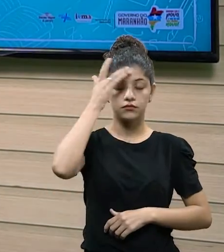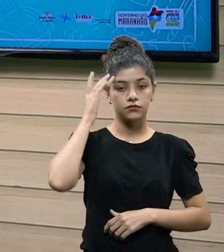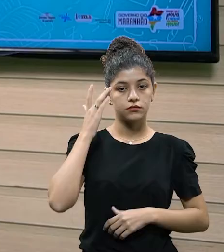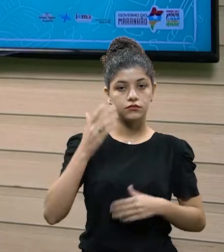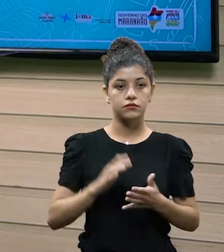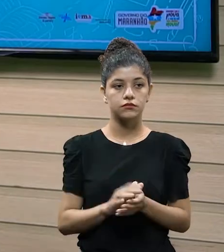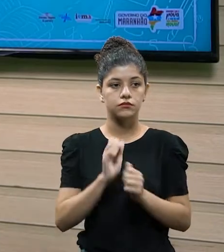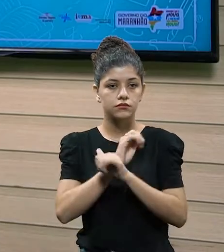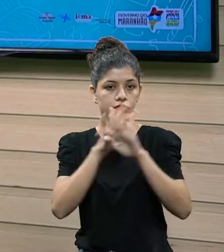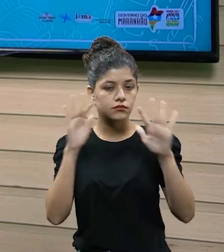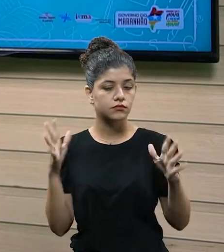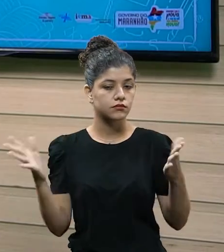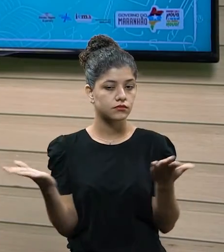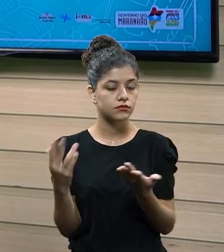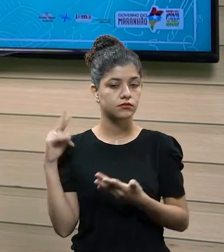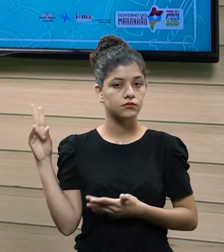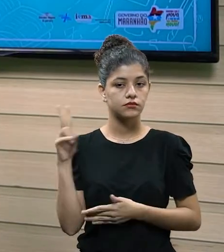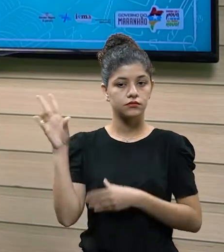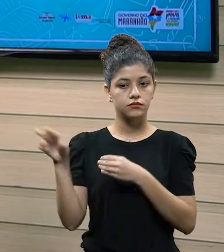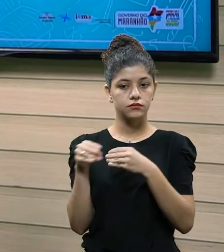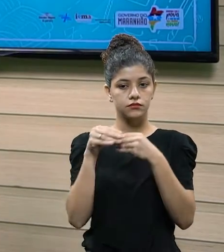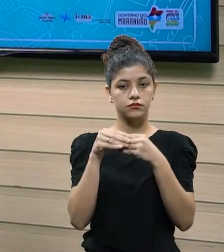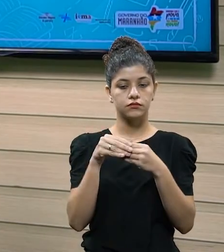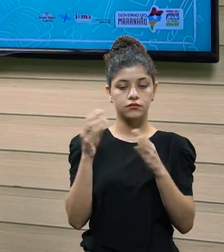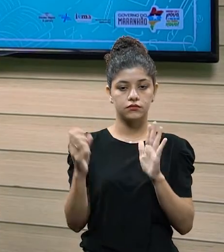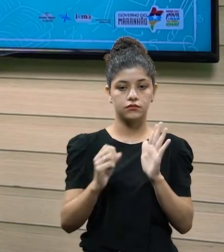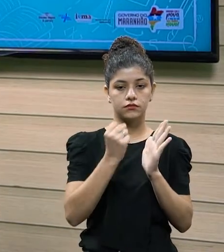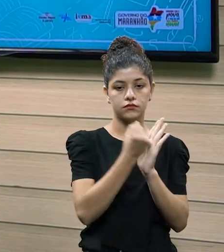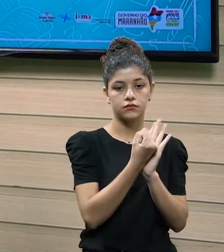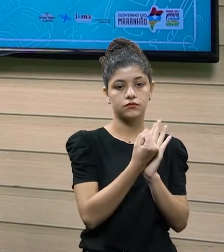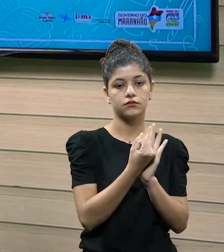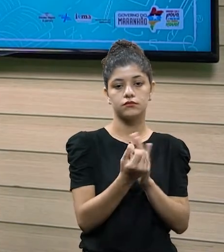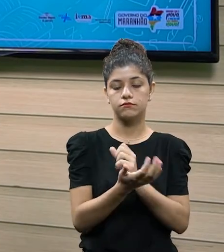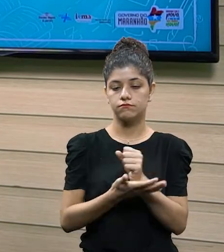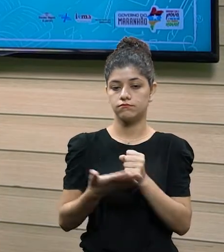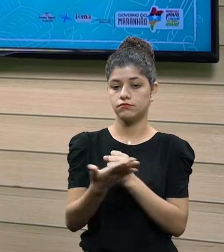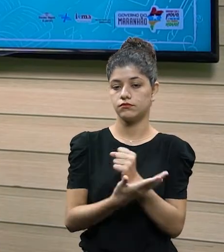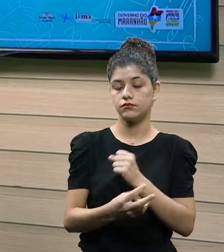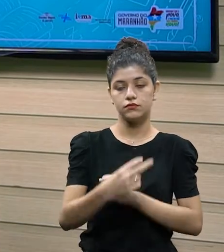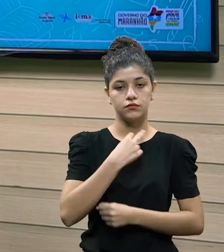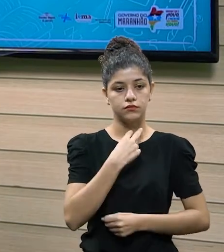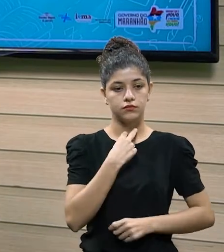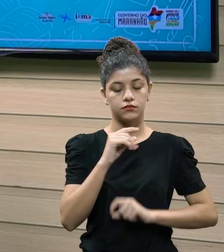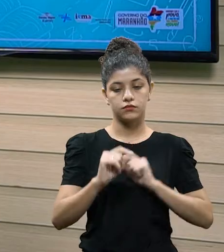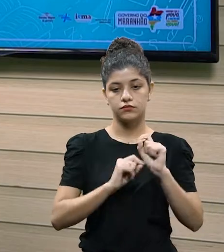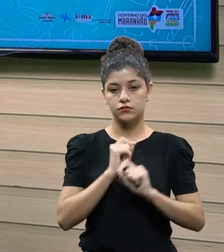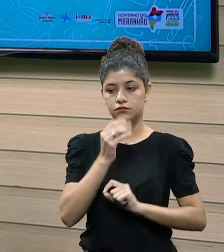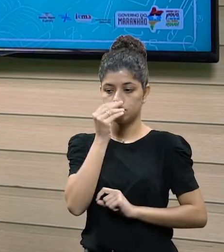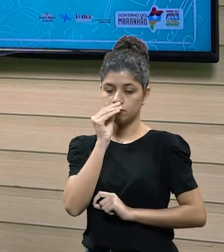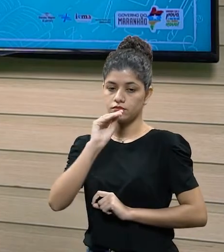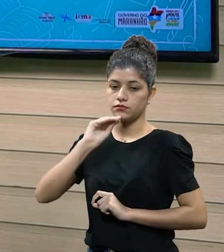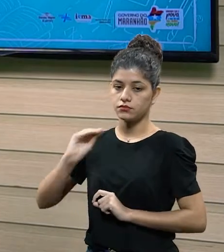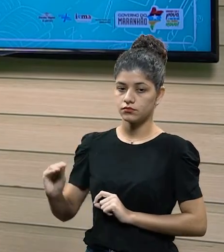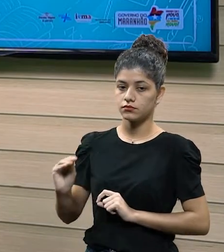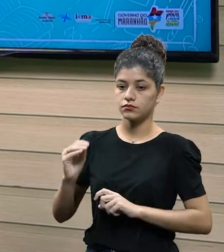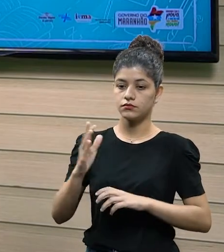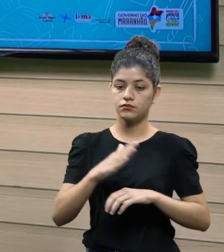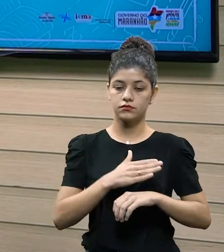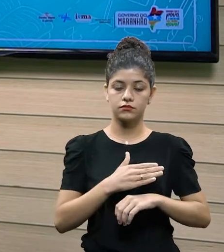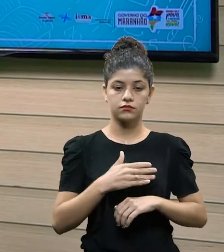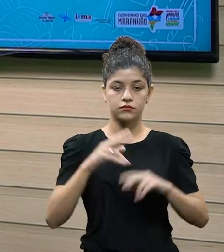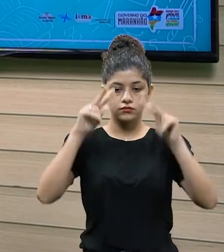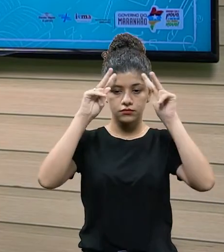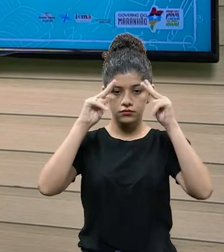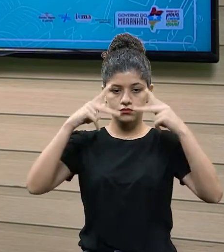da agregação de valores, né, das pessoas em relação às marcas, isso é fundamental, eu não posso desprezar o